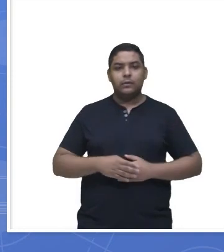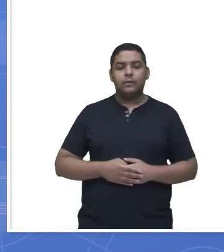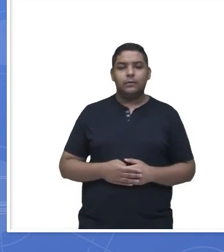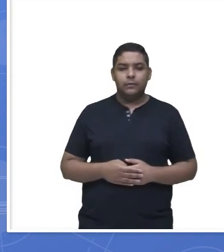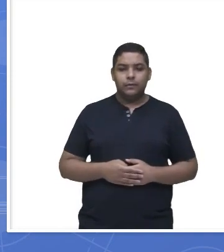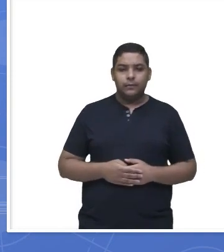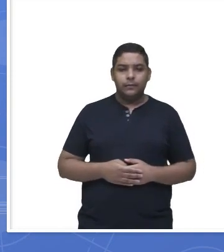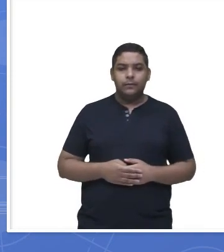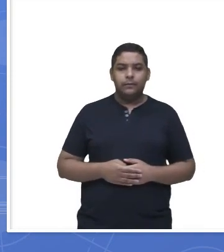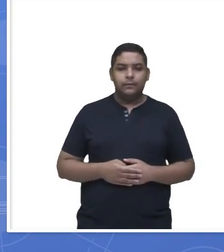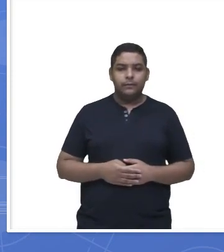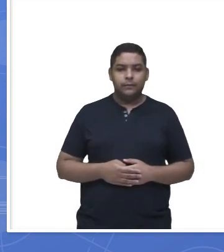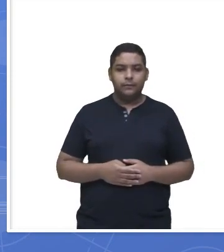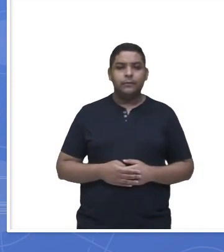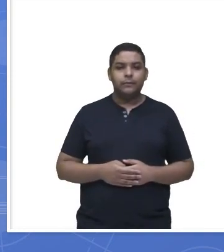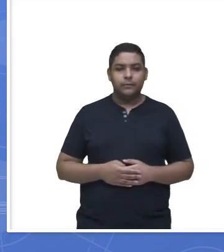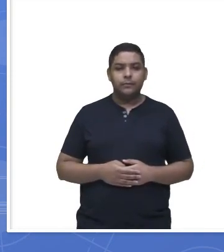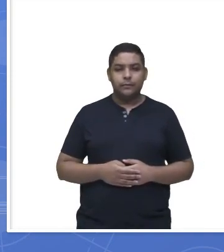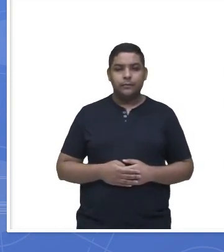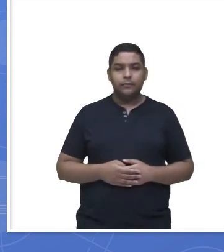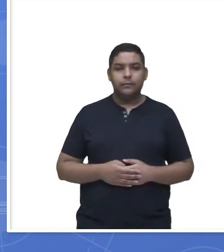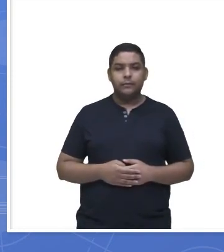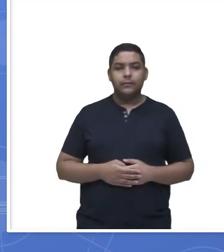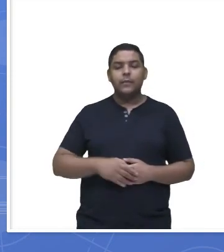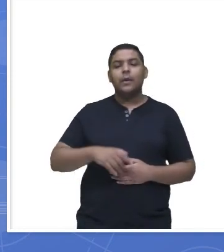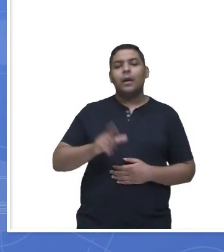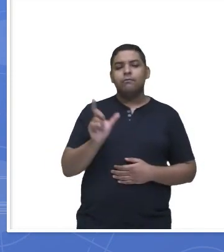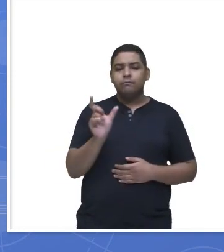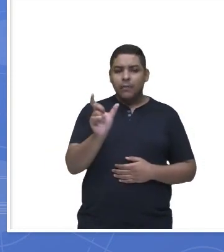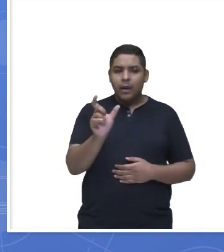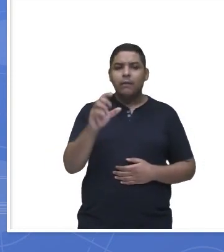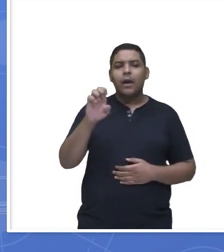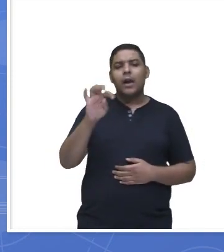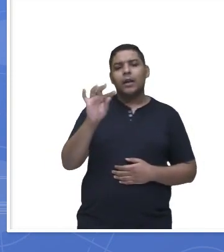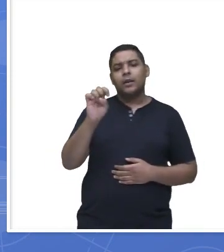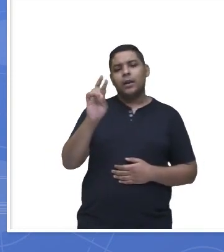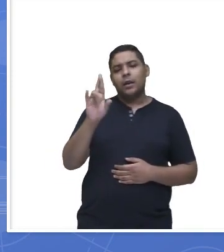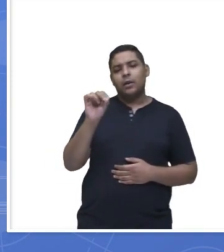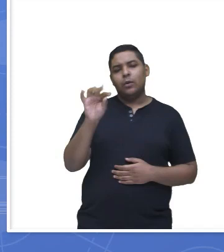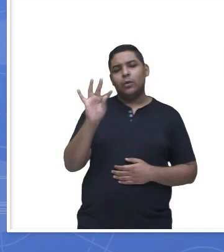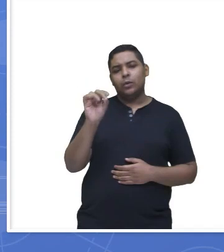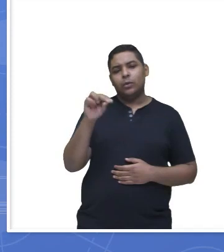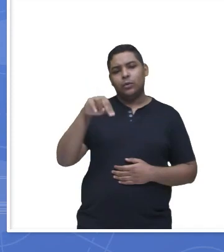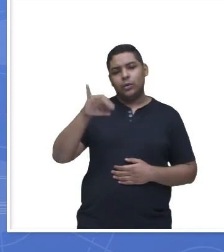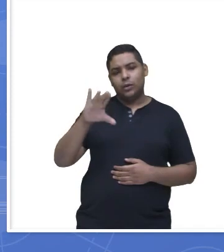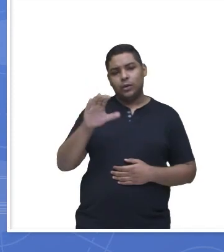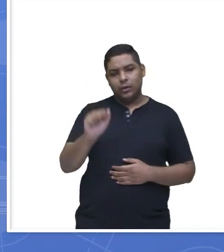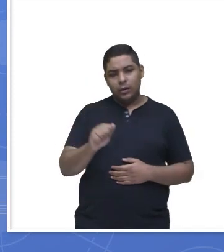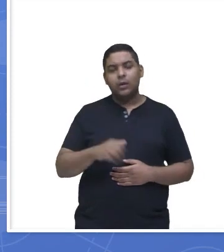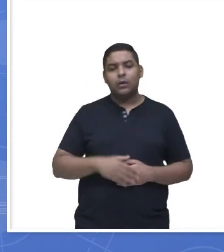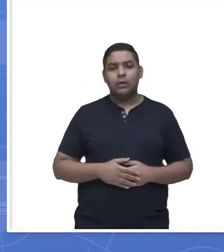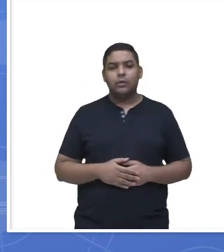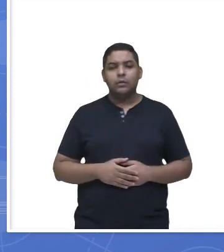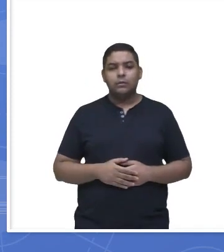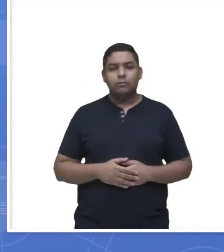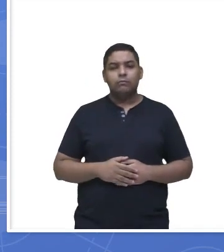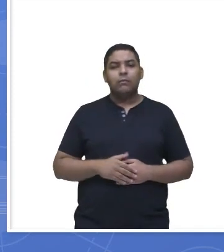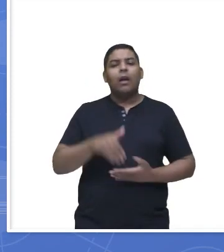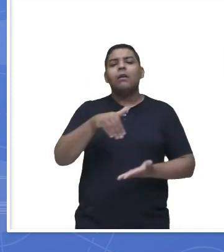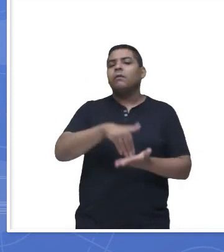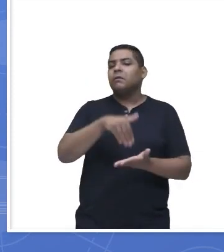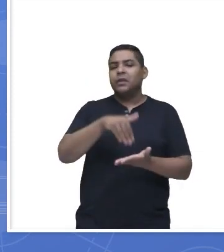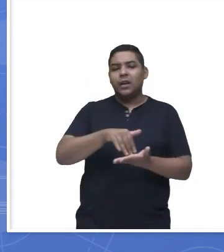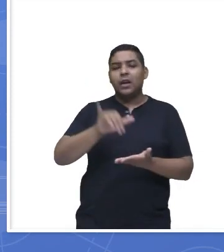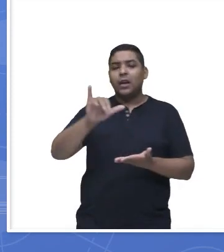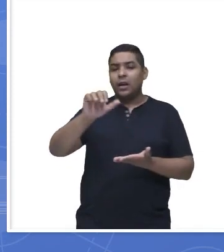alternativa correta? Qual é a palavra heterotônica aí? Quais são, né? Que são duas, né? Que terminam em IA, né?